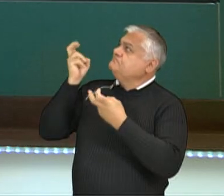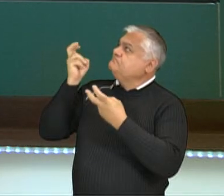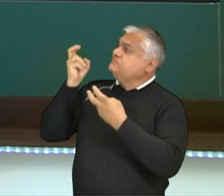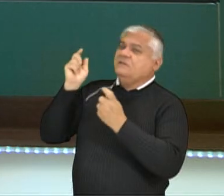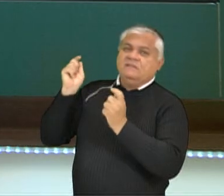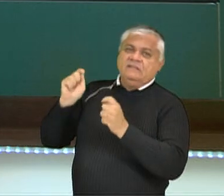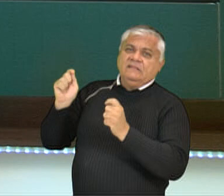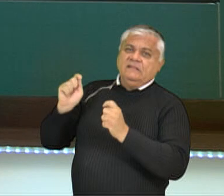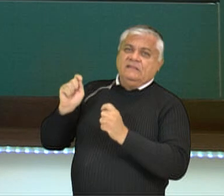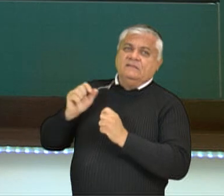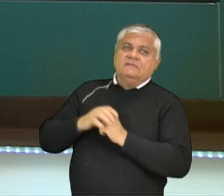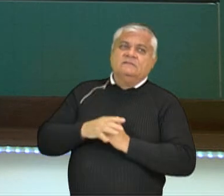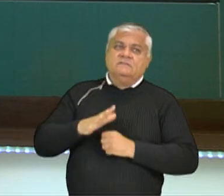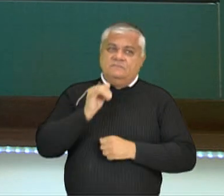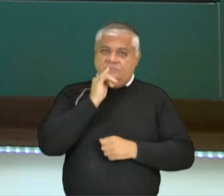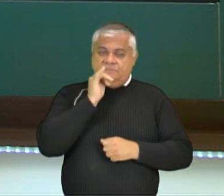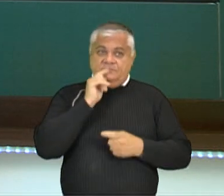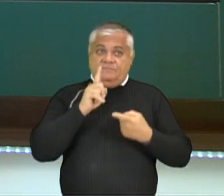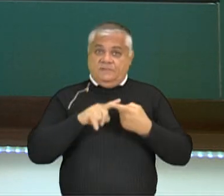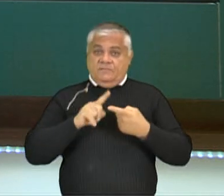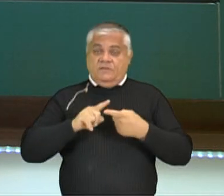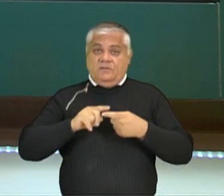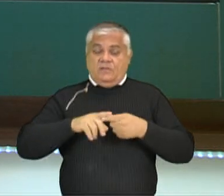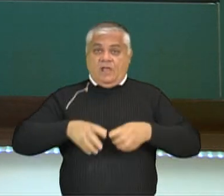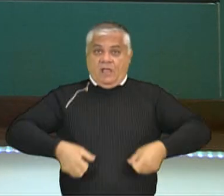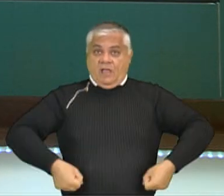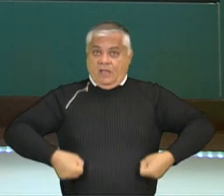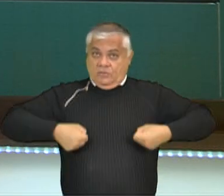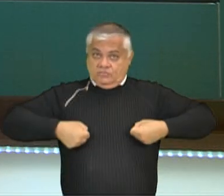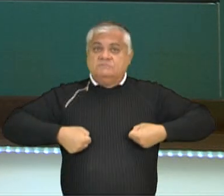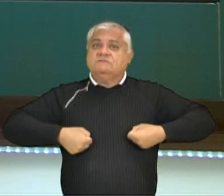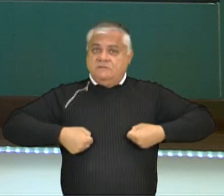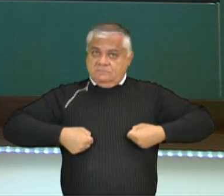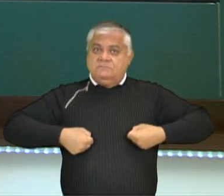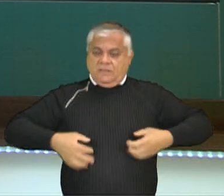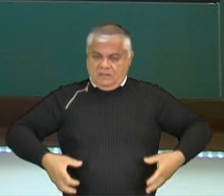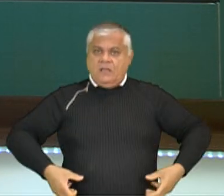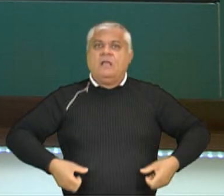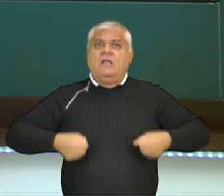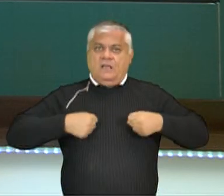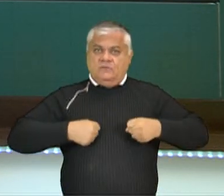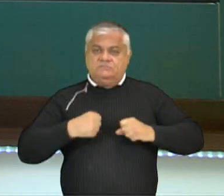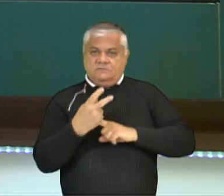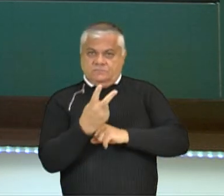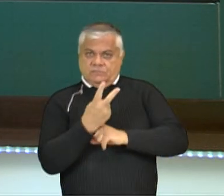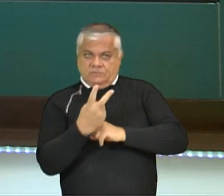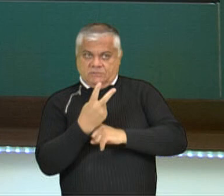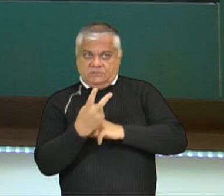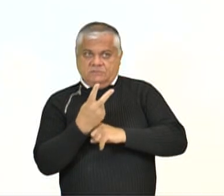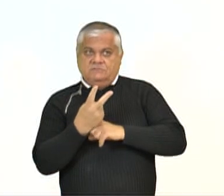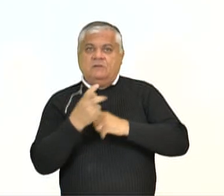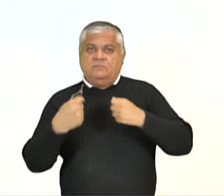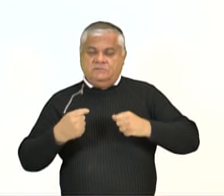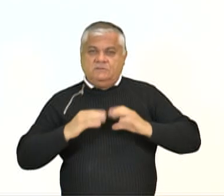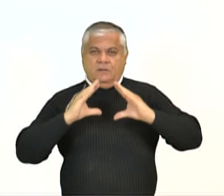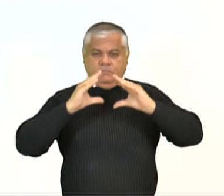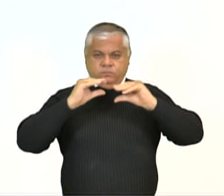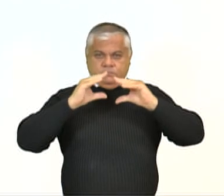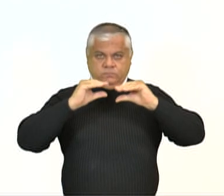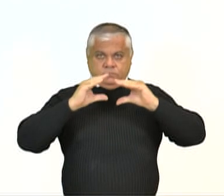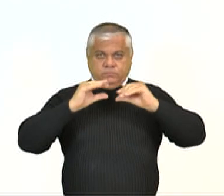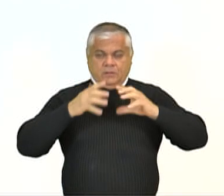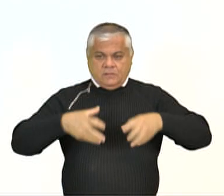aqui. Vamos ver lá. A calça, né, que é uma calça com uma proteção, né, espuma de